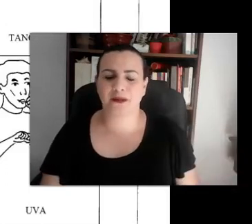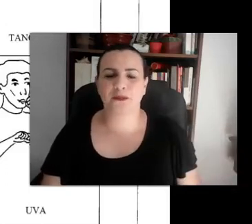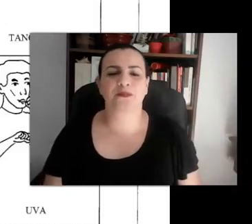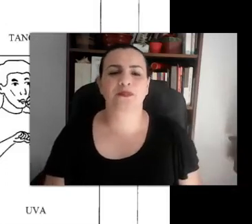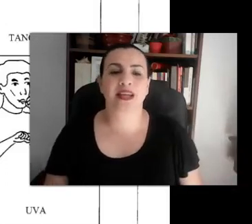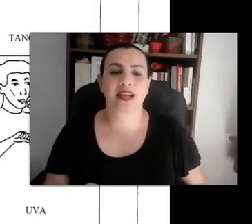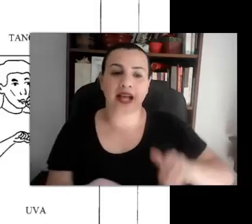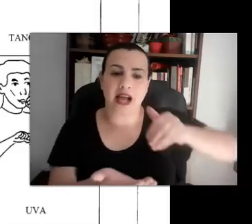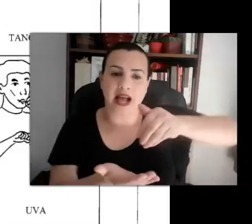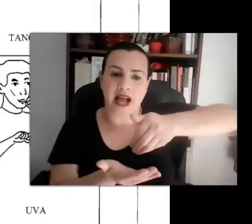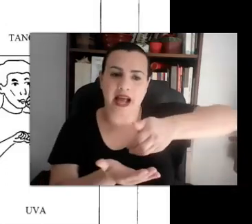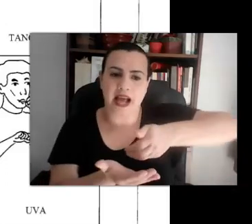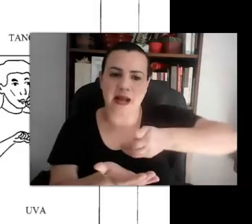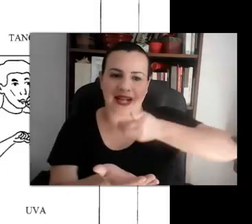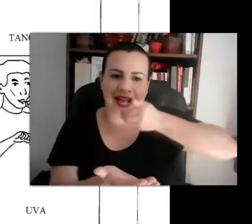limão,